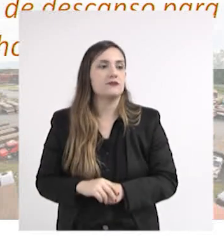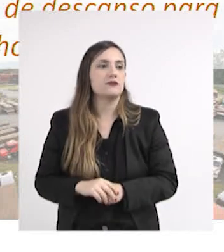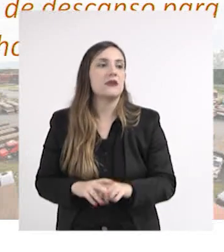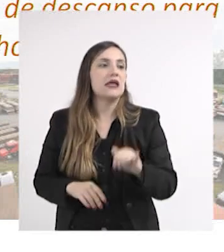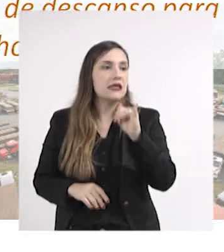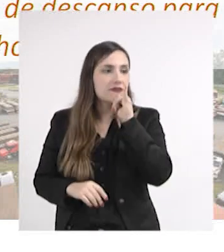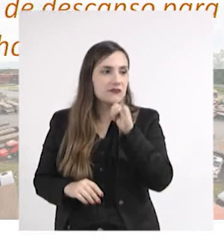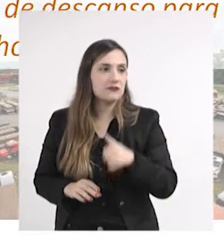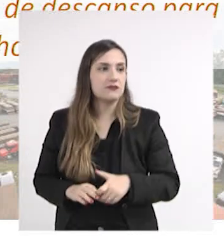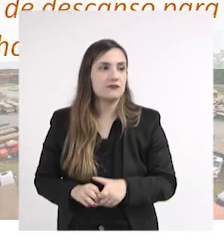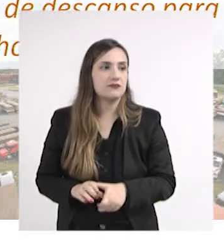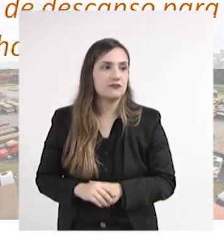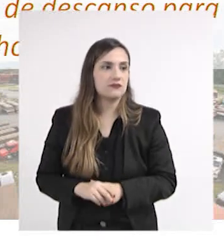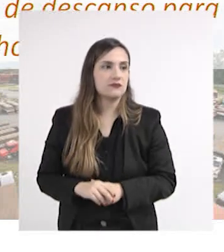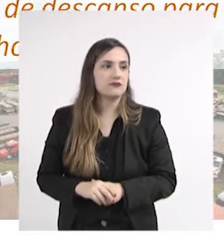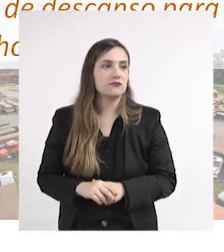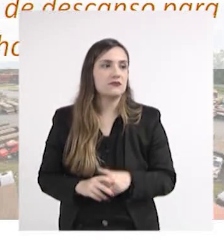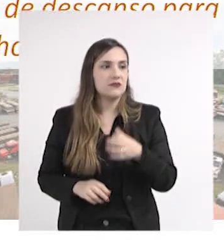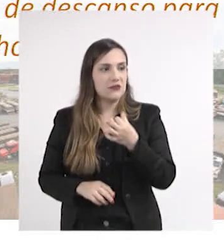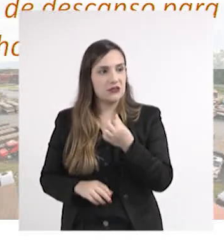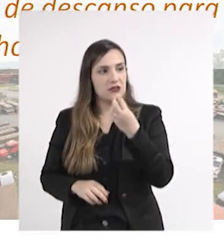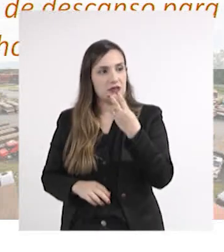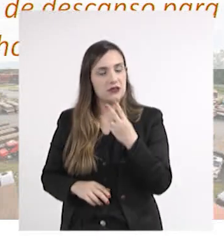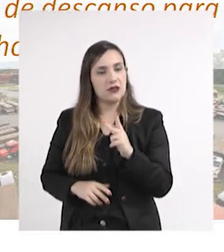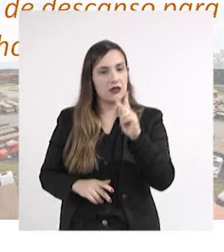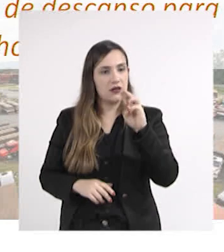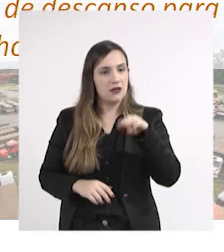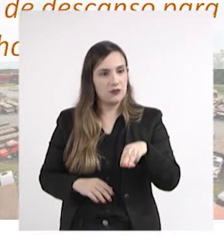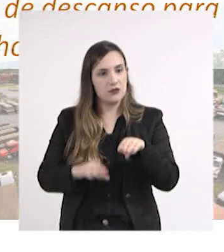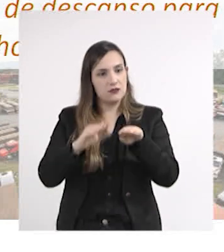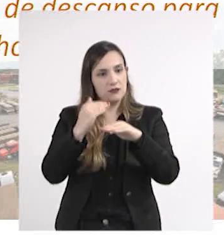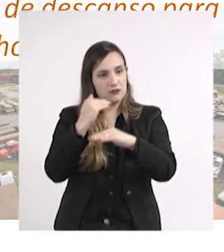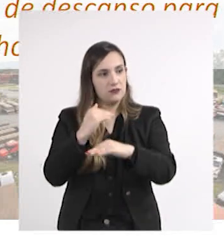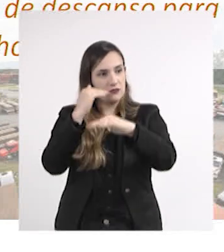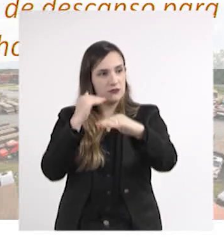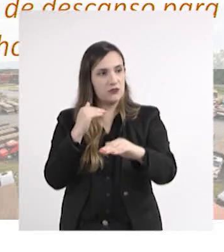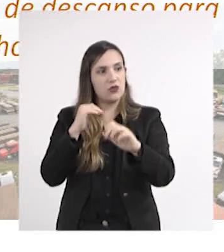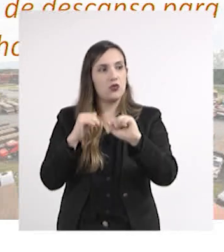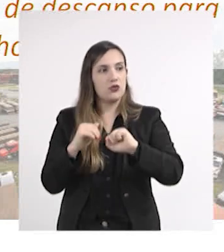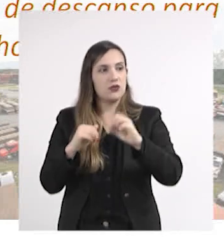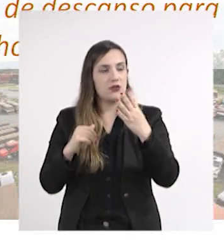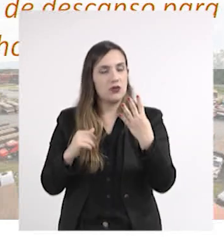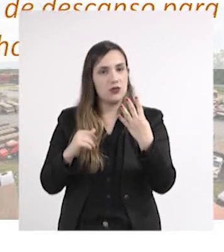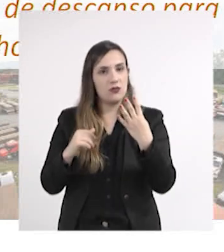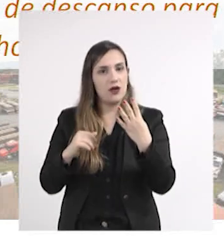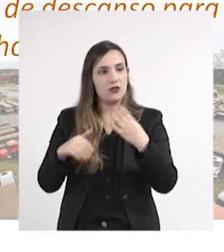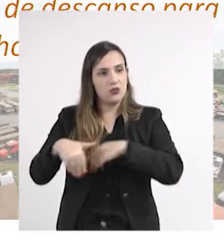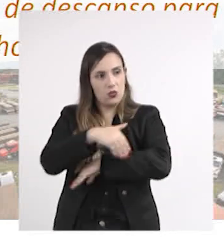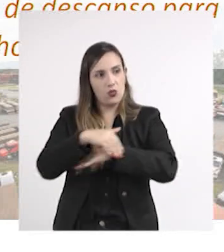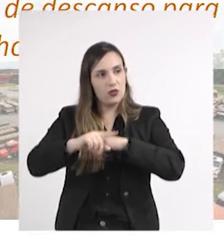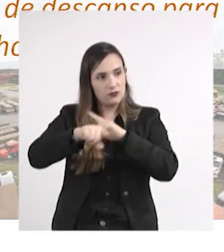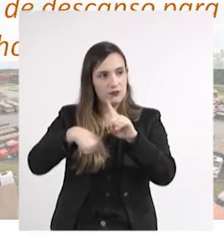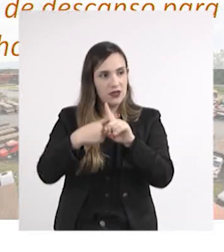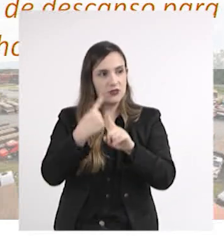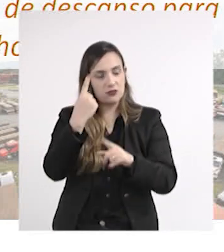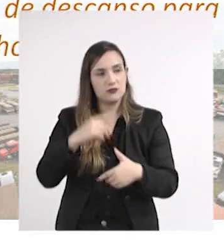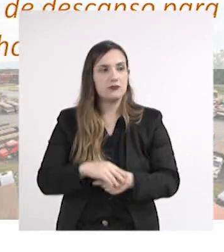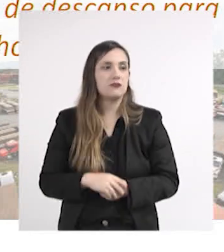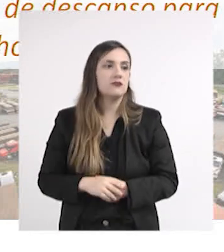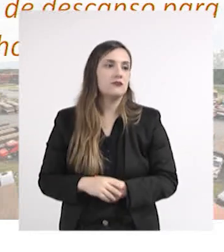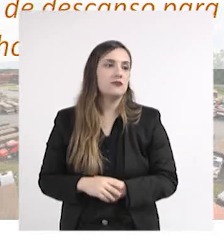exemplificativamente. 63 quilômetros de duplicações, 84 quilômetros de faixas adicionais em pista simples,